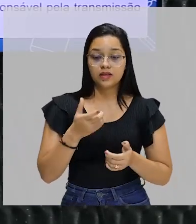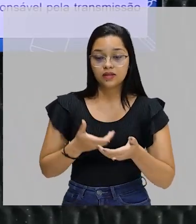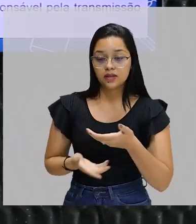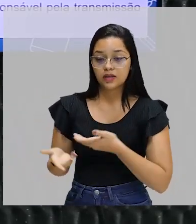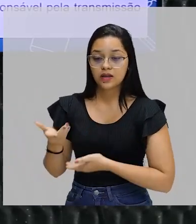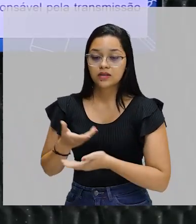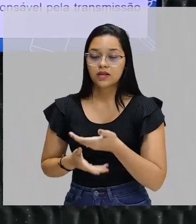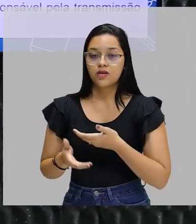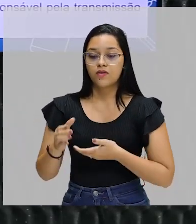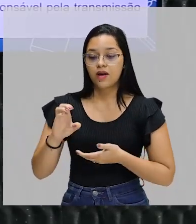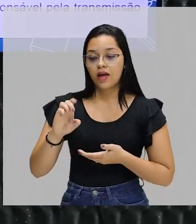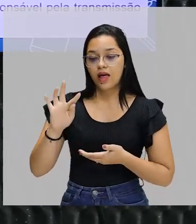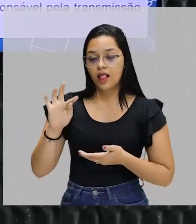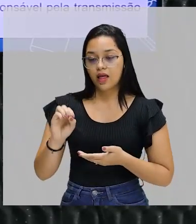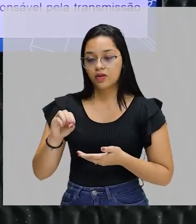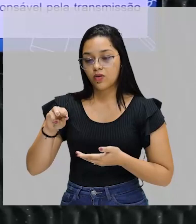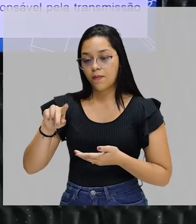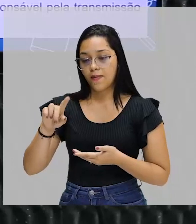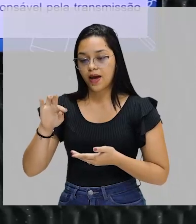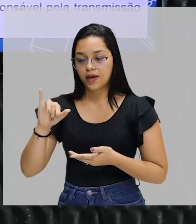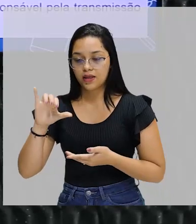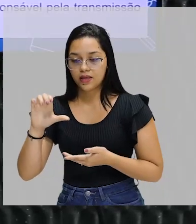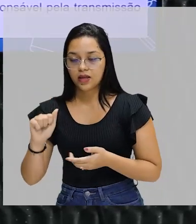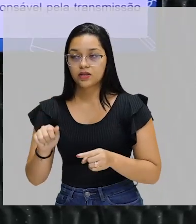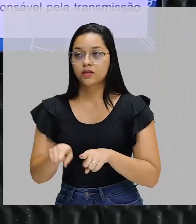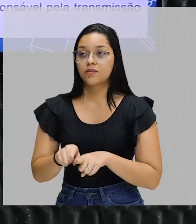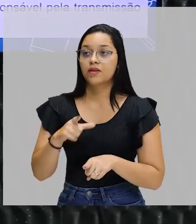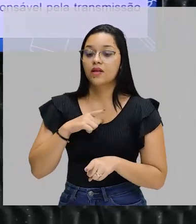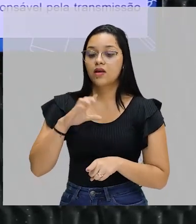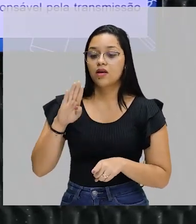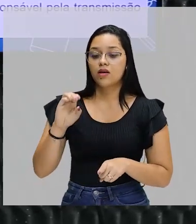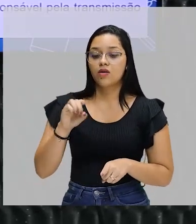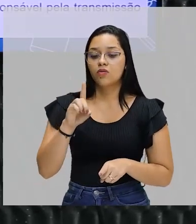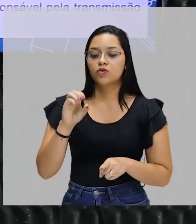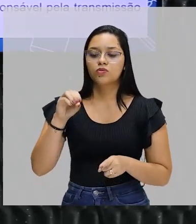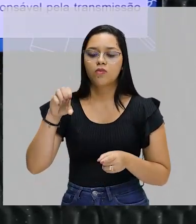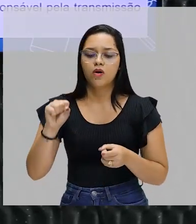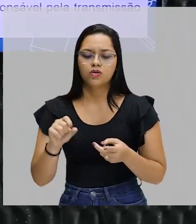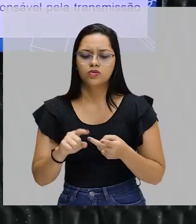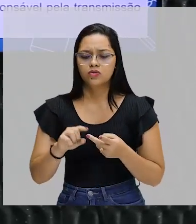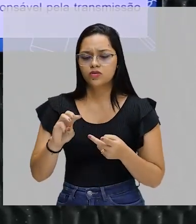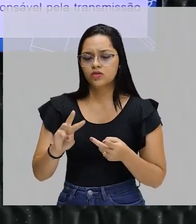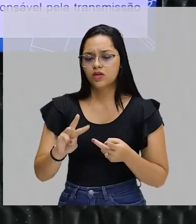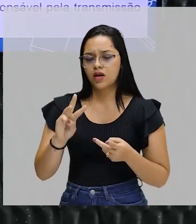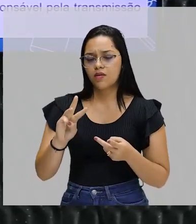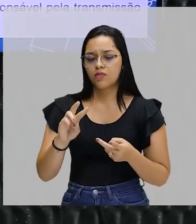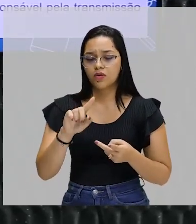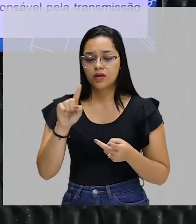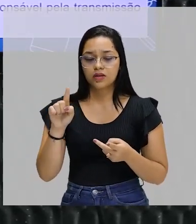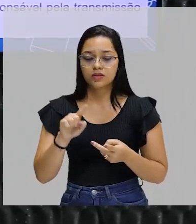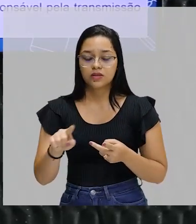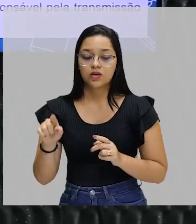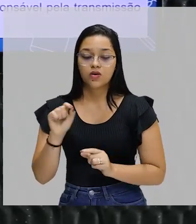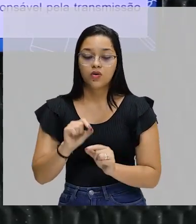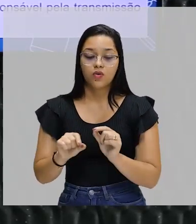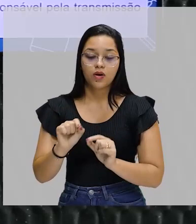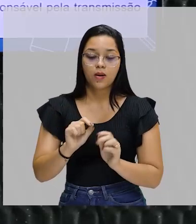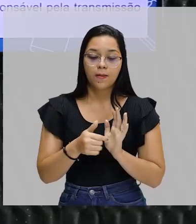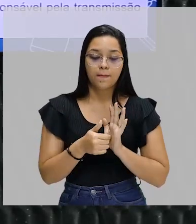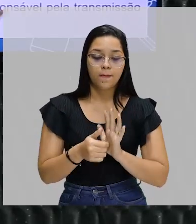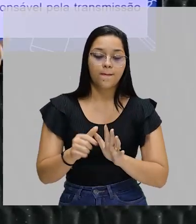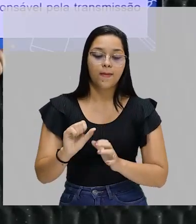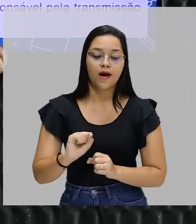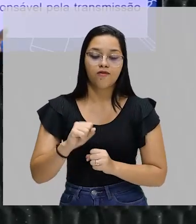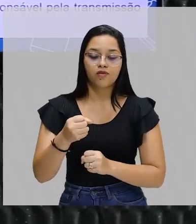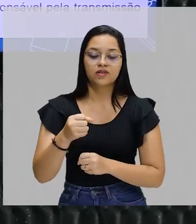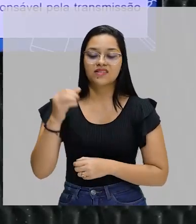interação eletromagnética. Okay? Nós temos os bósons W e Z. Esses bósons W e Z, eles transmitem a força